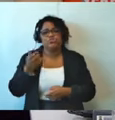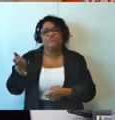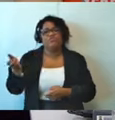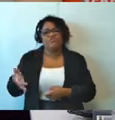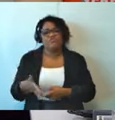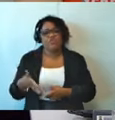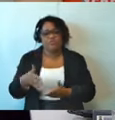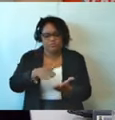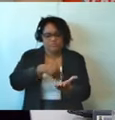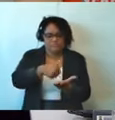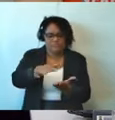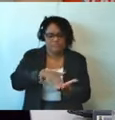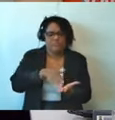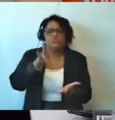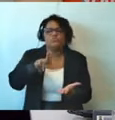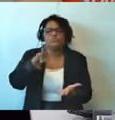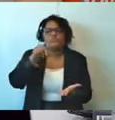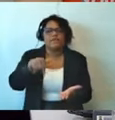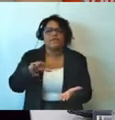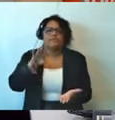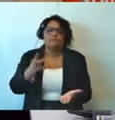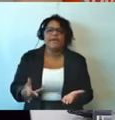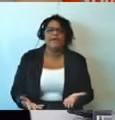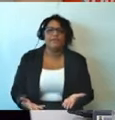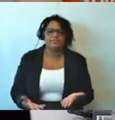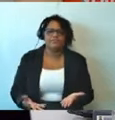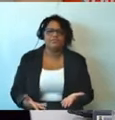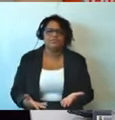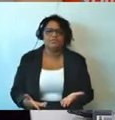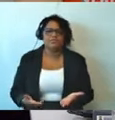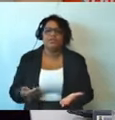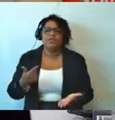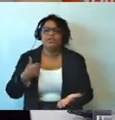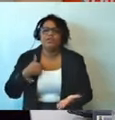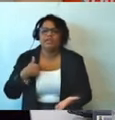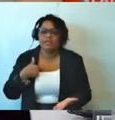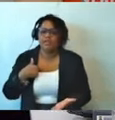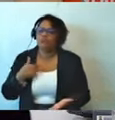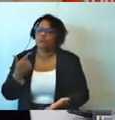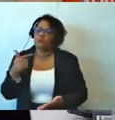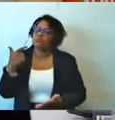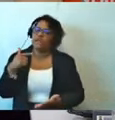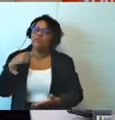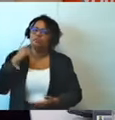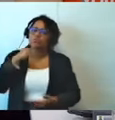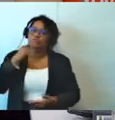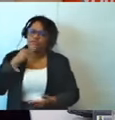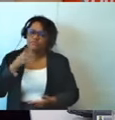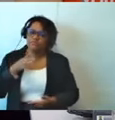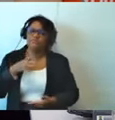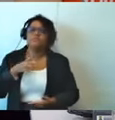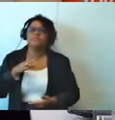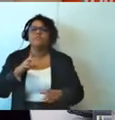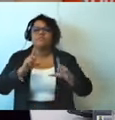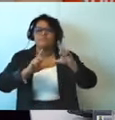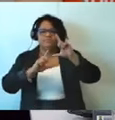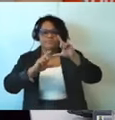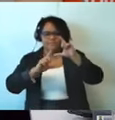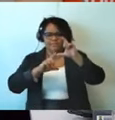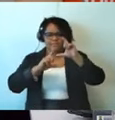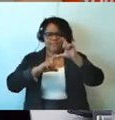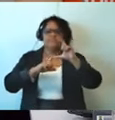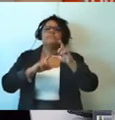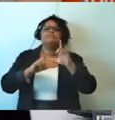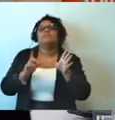em Belo Horizonte. Porque eu não tenho a menor dúvida de que a BH-Trans, as autoridades de trans, agora a Secretaria de Mobilidade